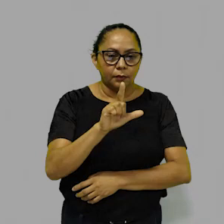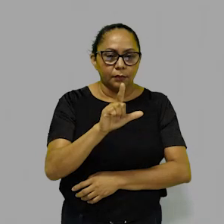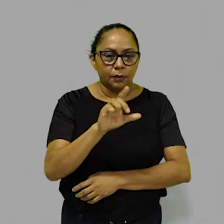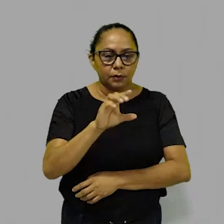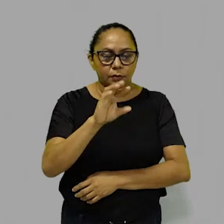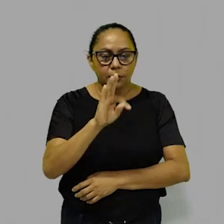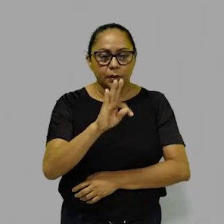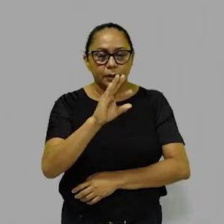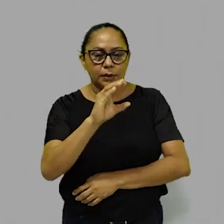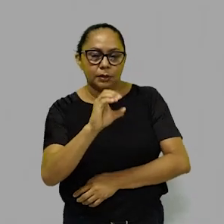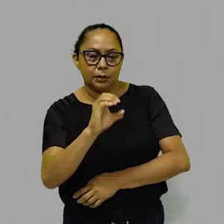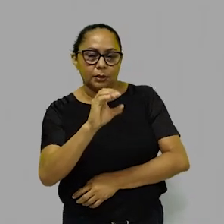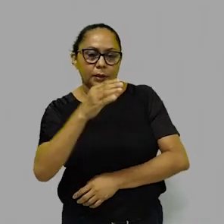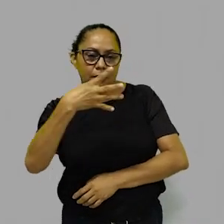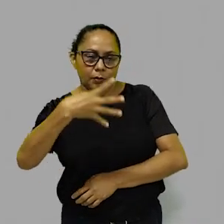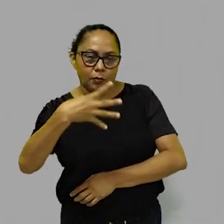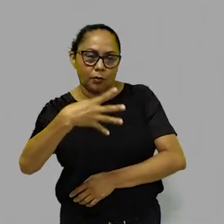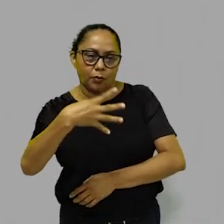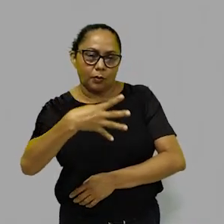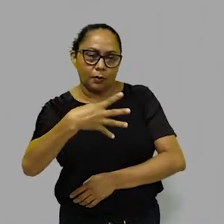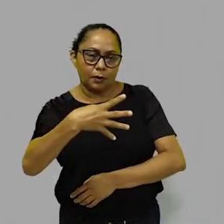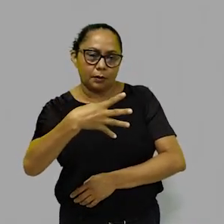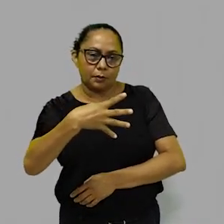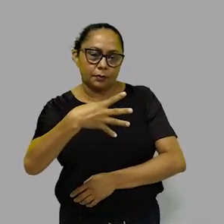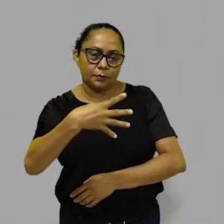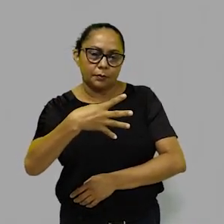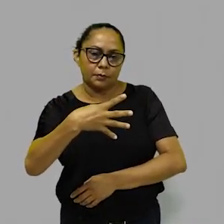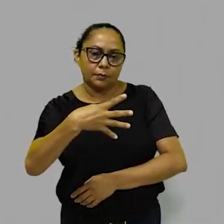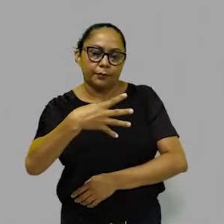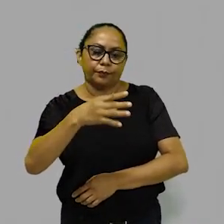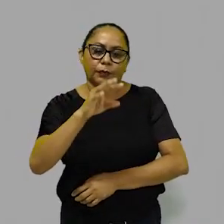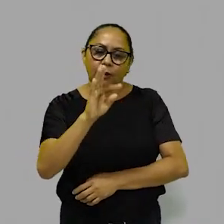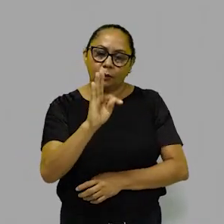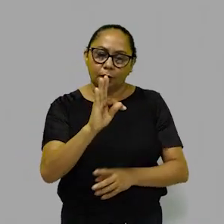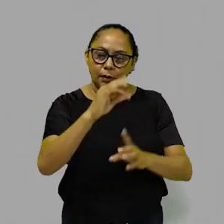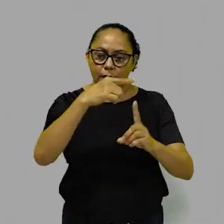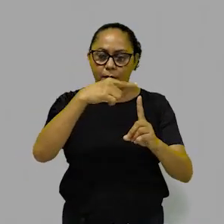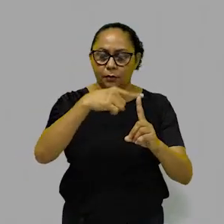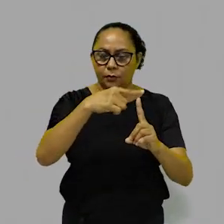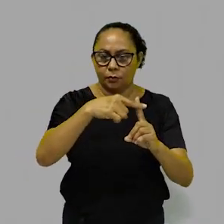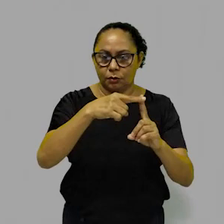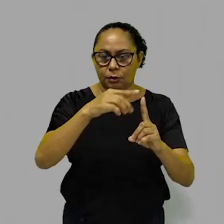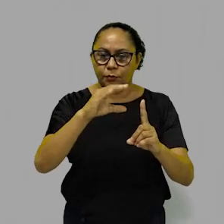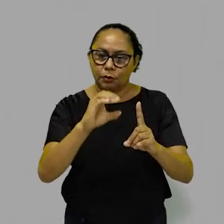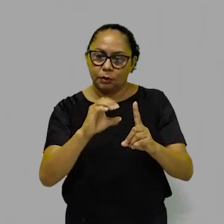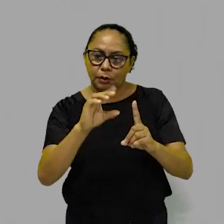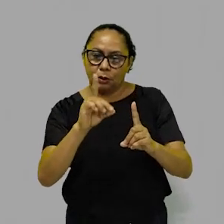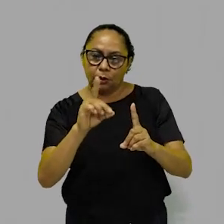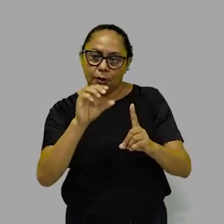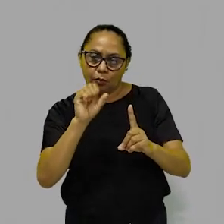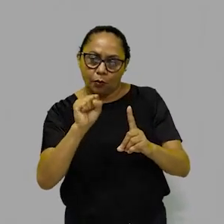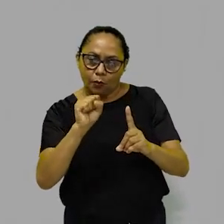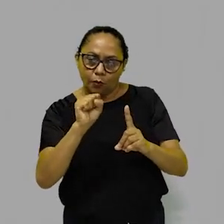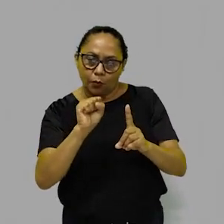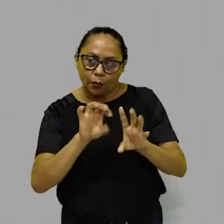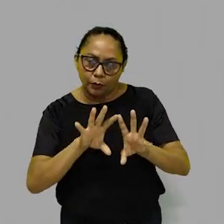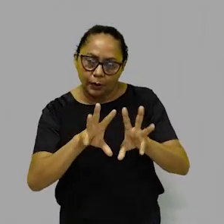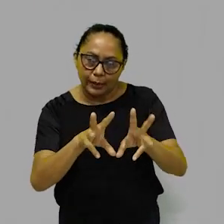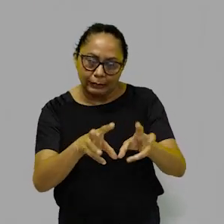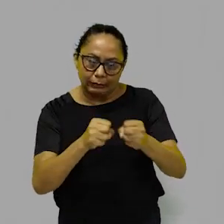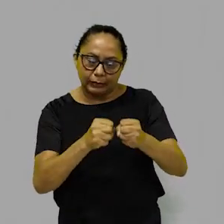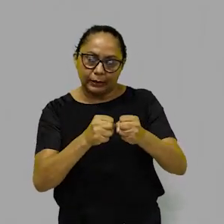interleucina e faz com que os linfócitos T do tipo CD8 ataquem a